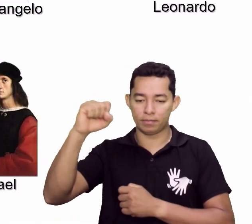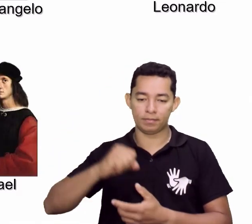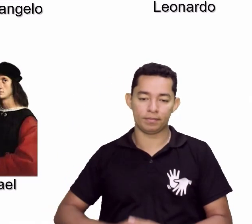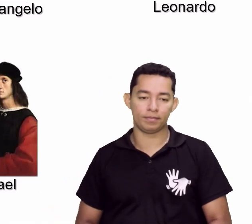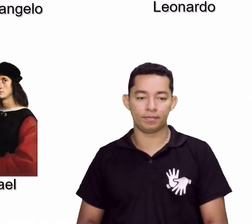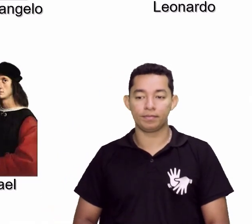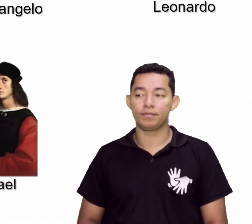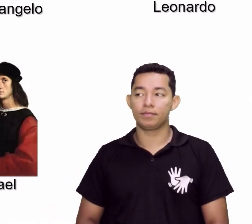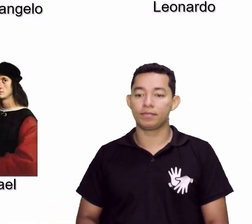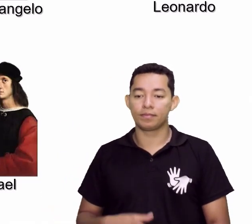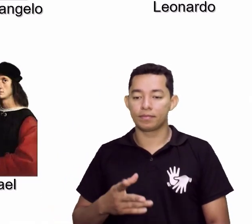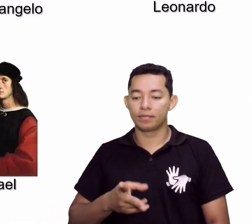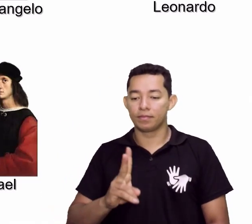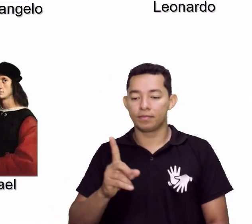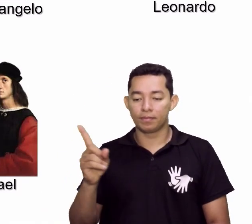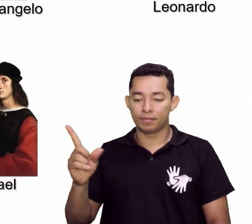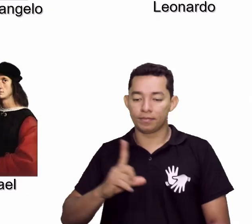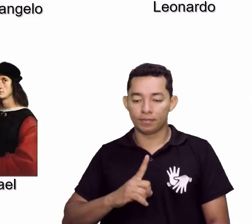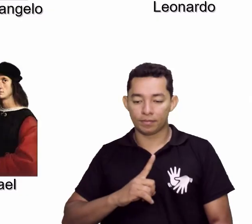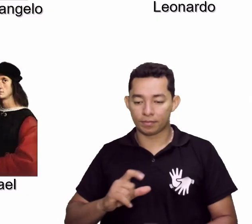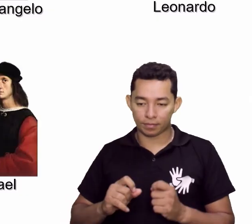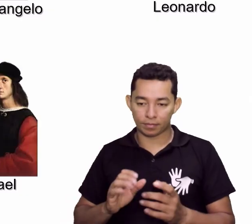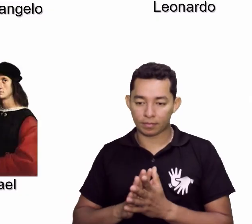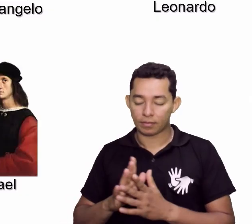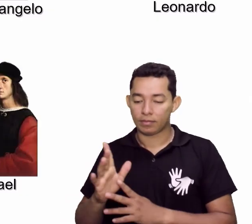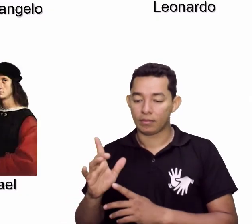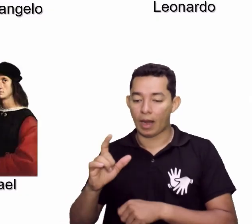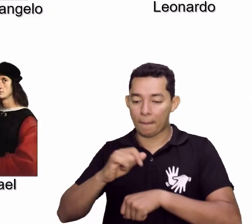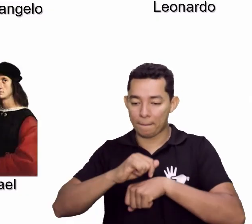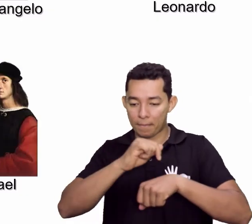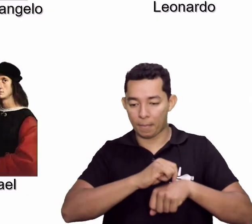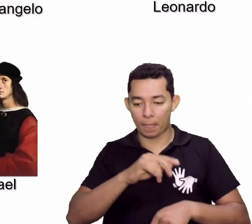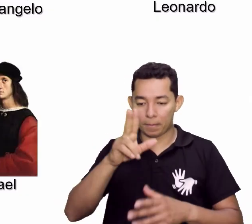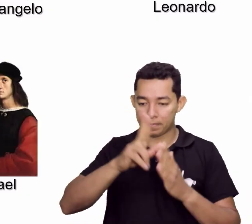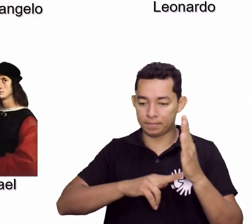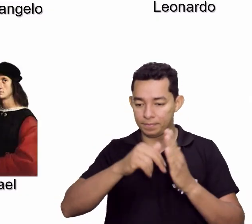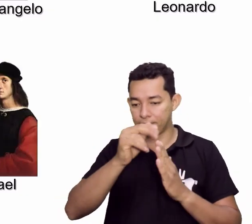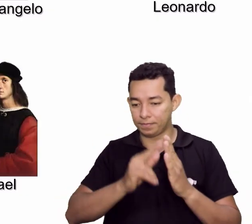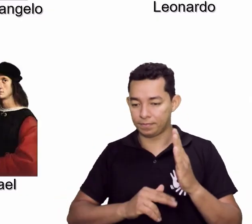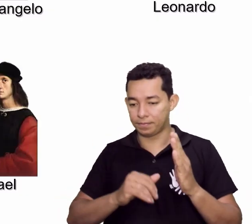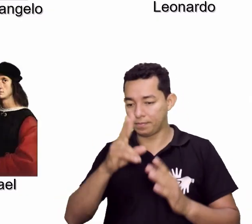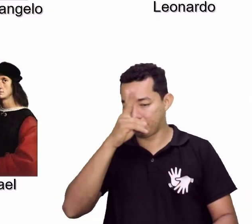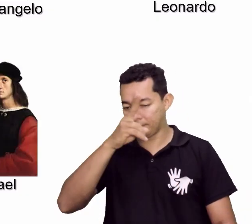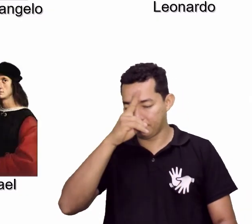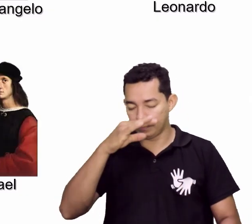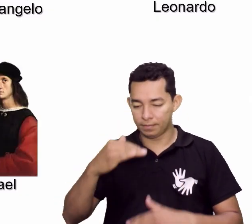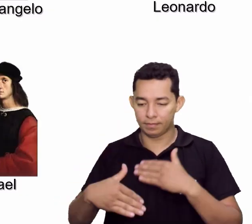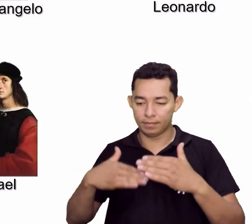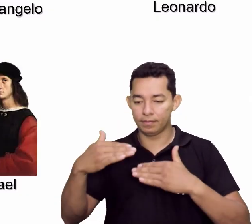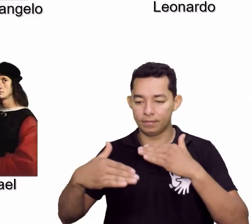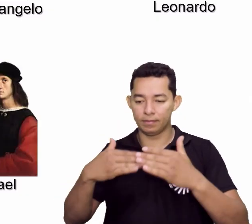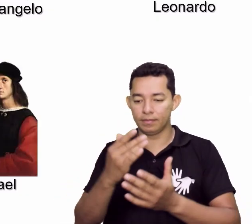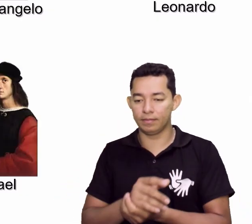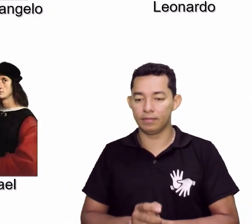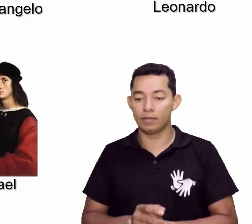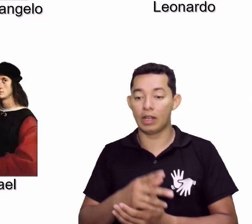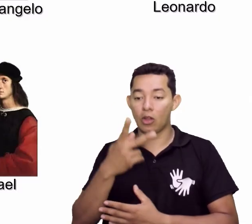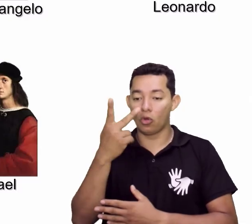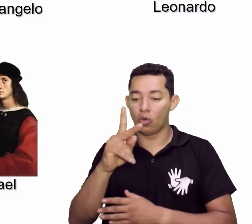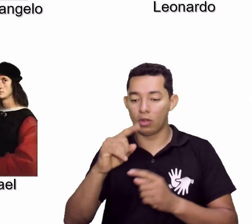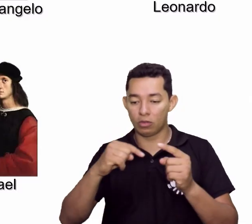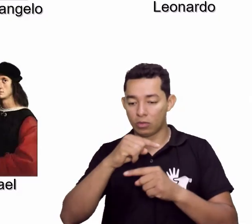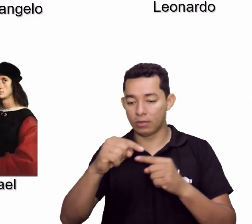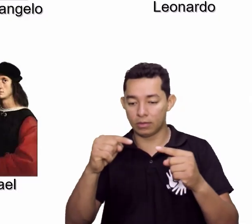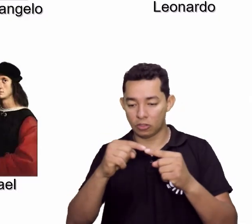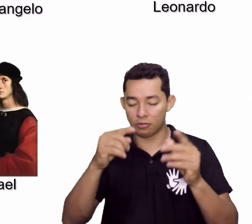nós temos que, ao longo do tempo, a pintura histórica evoluiu e o seu propósito central